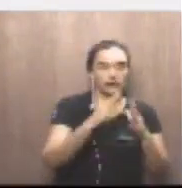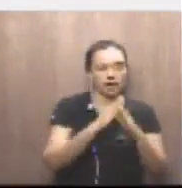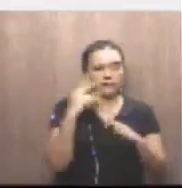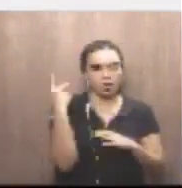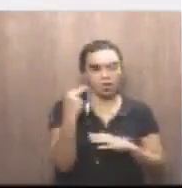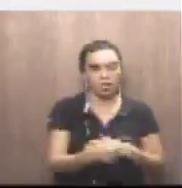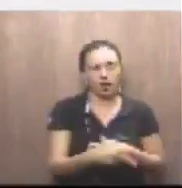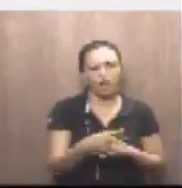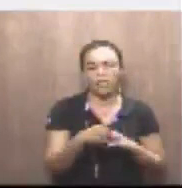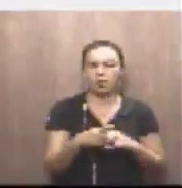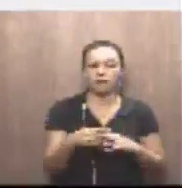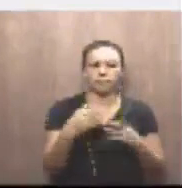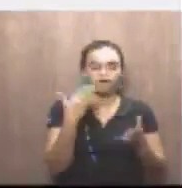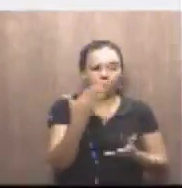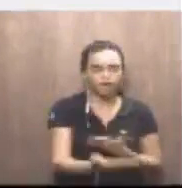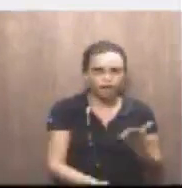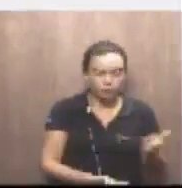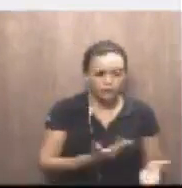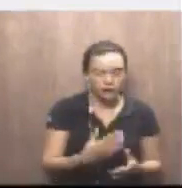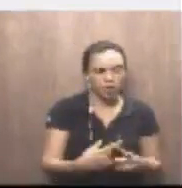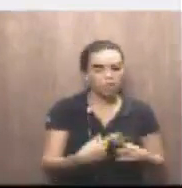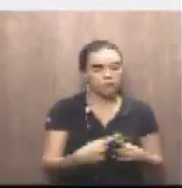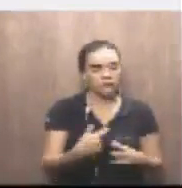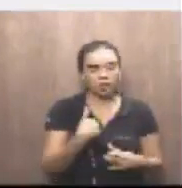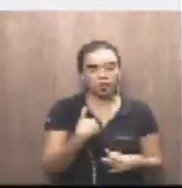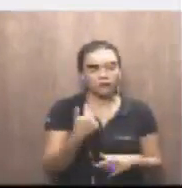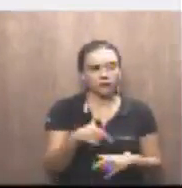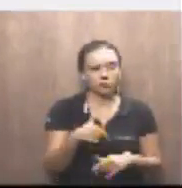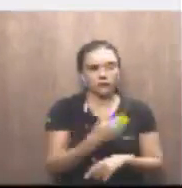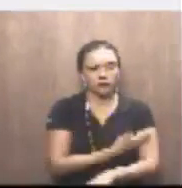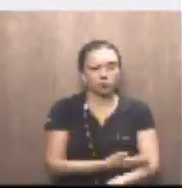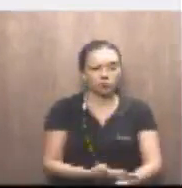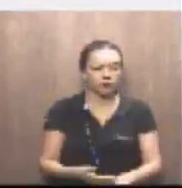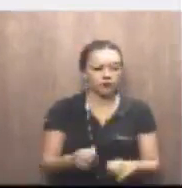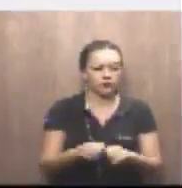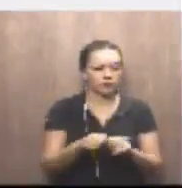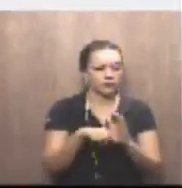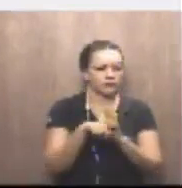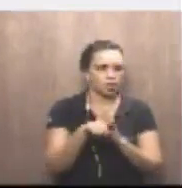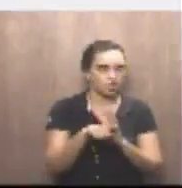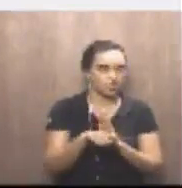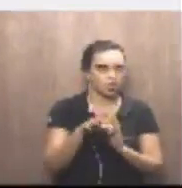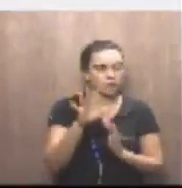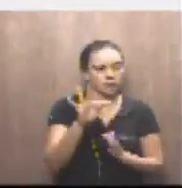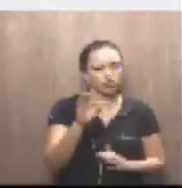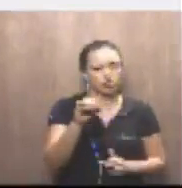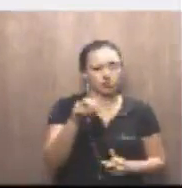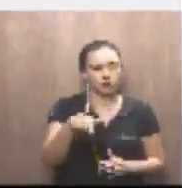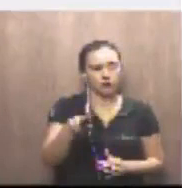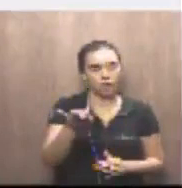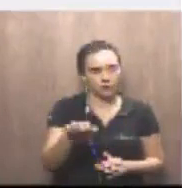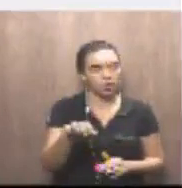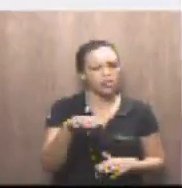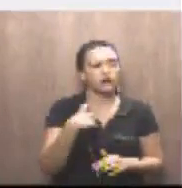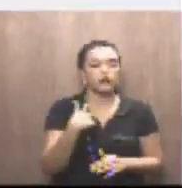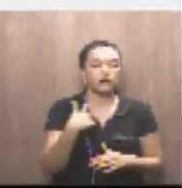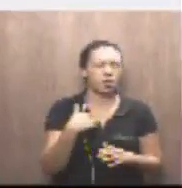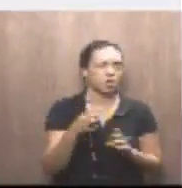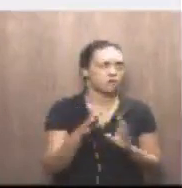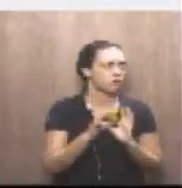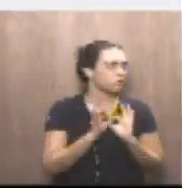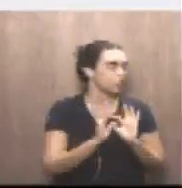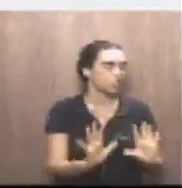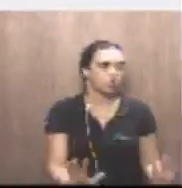em toda essa assistência, porque eu não tenho hábito de fazer exame de toque, tá certo? Então, eu deixo a